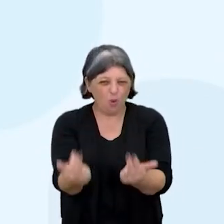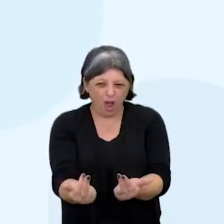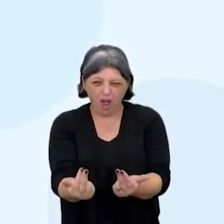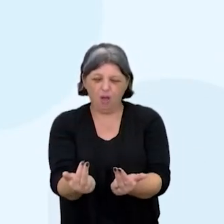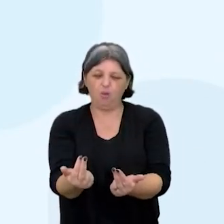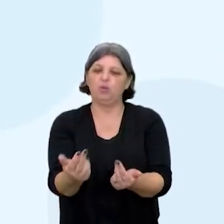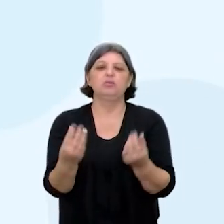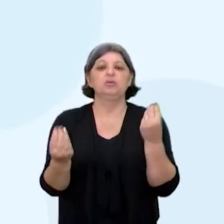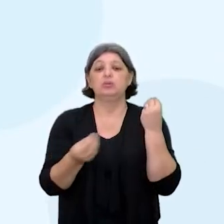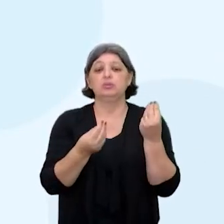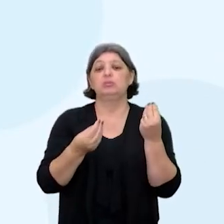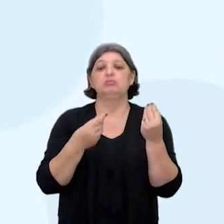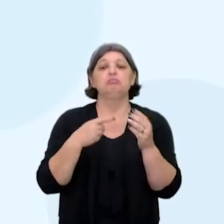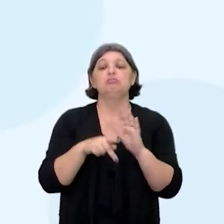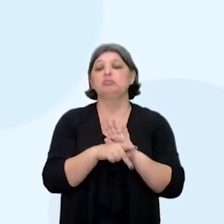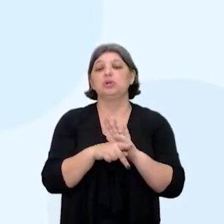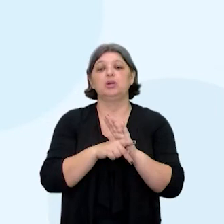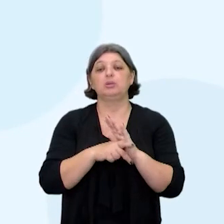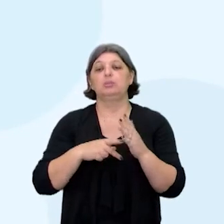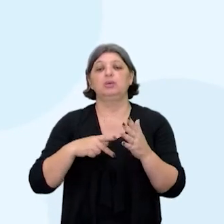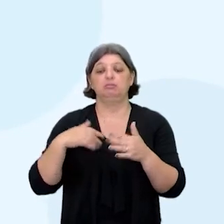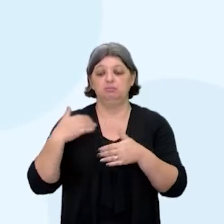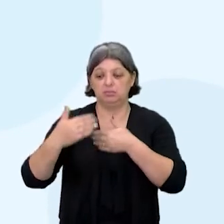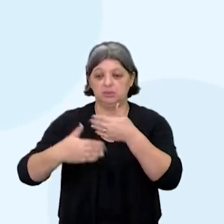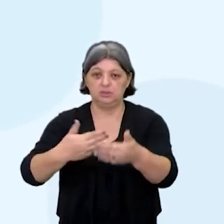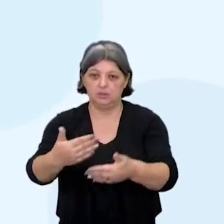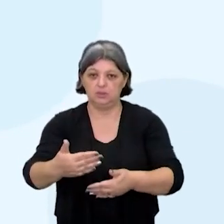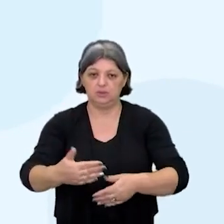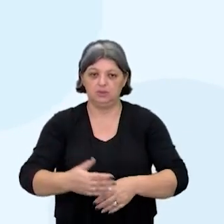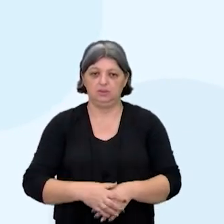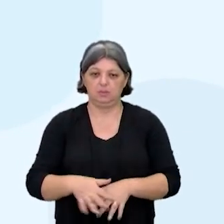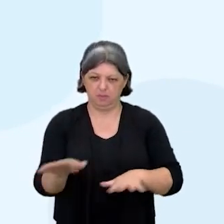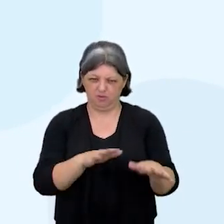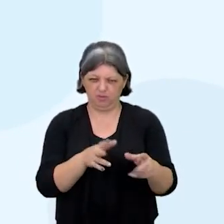Quais são as sequências desses movimentos? Observem.